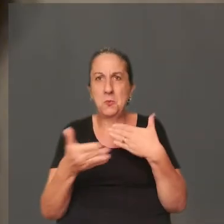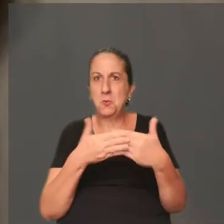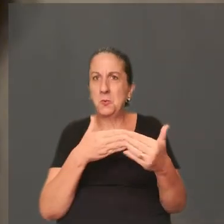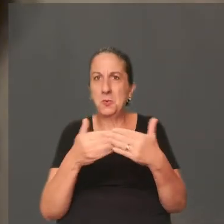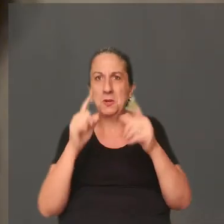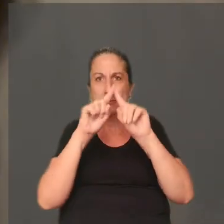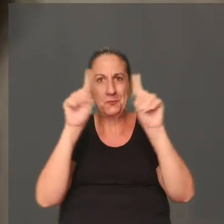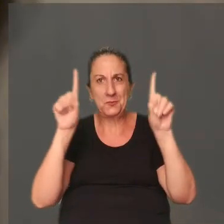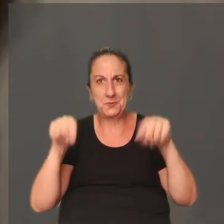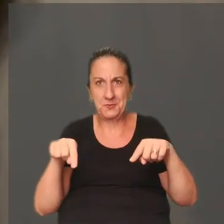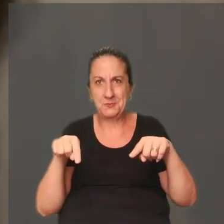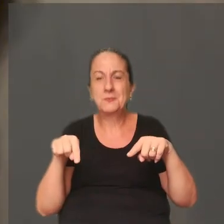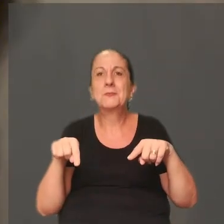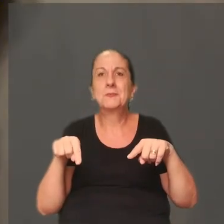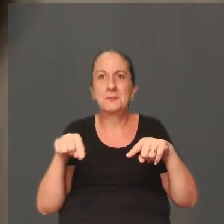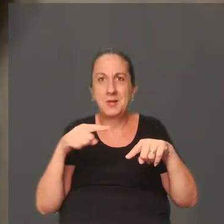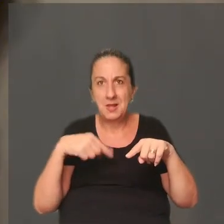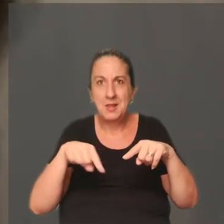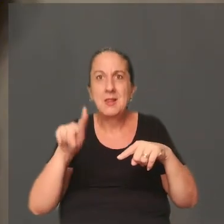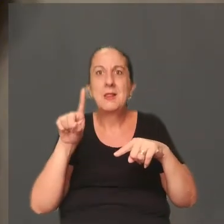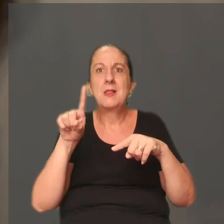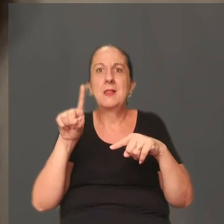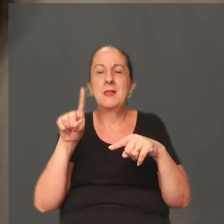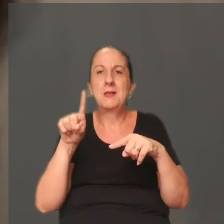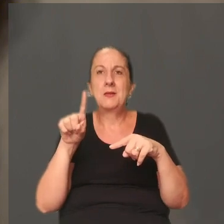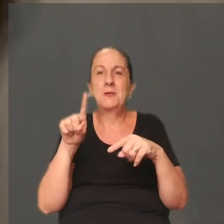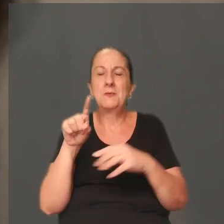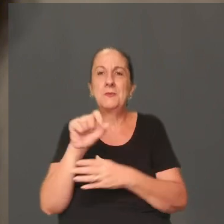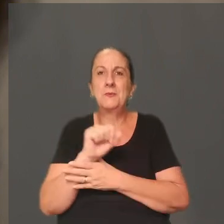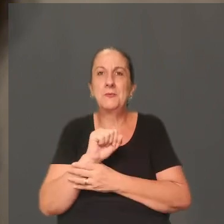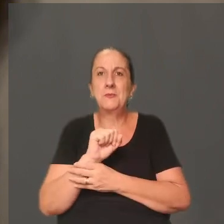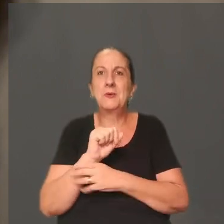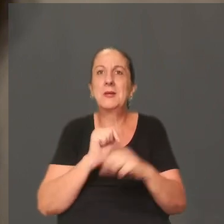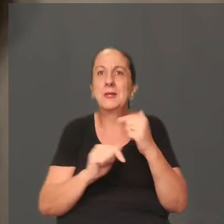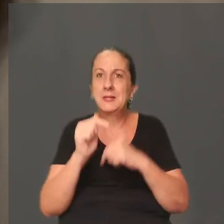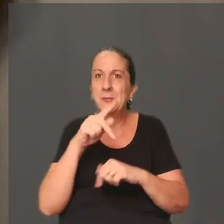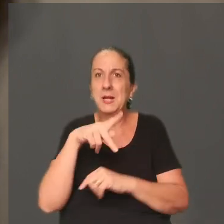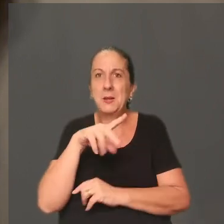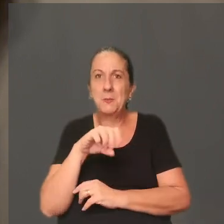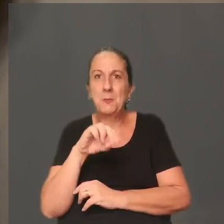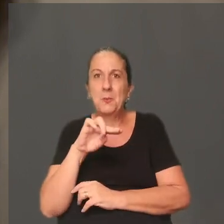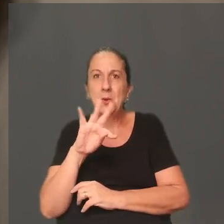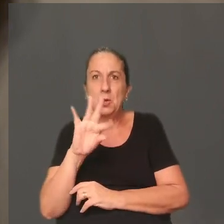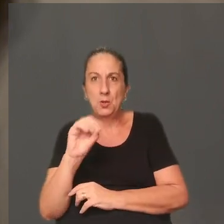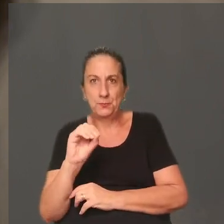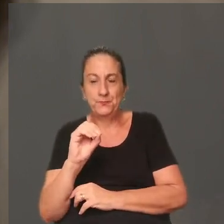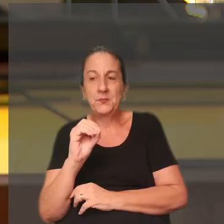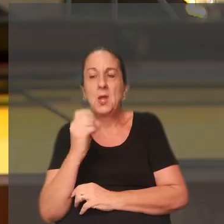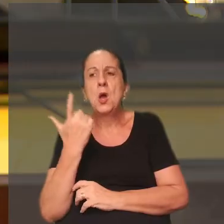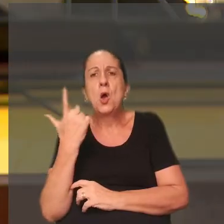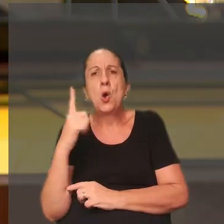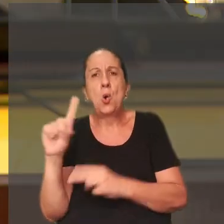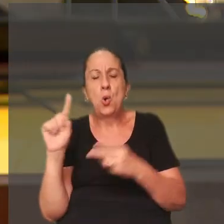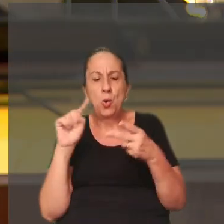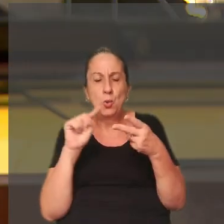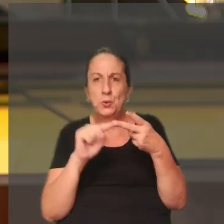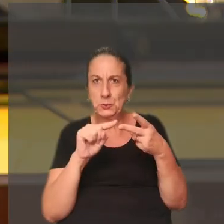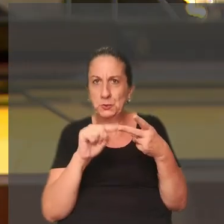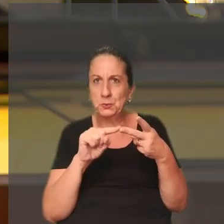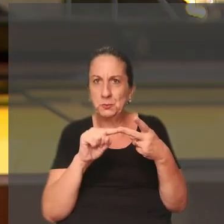tempo indeterminado seus empregados e levá-los para trabalhar no porto. Um